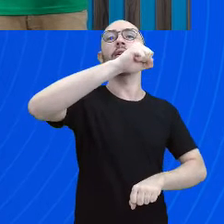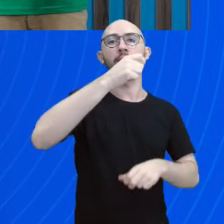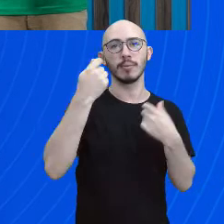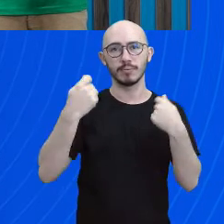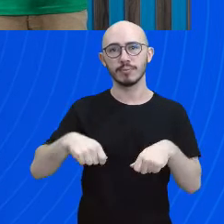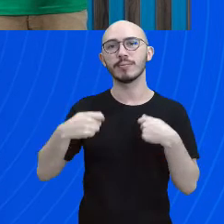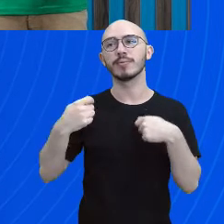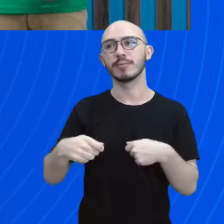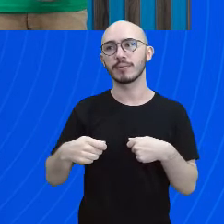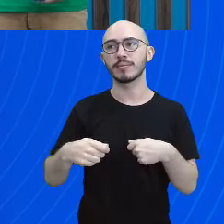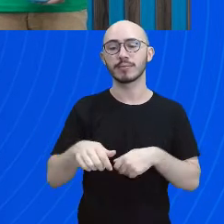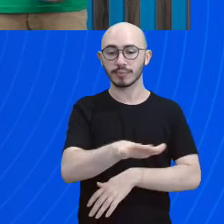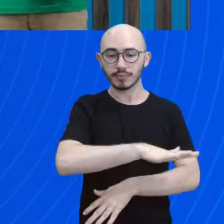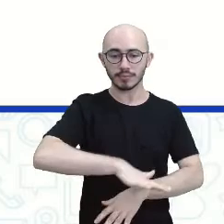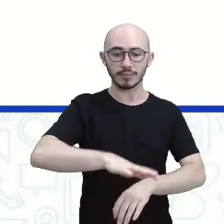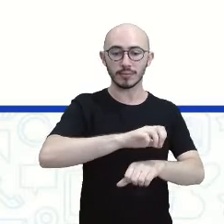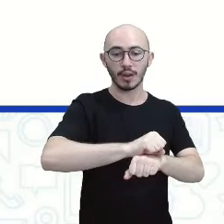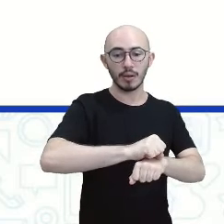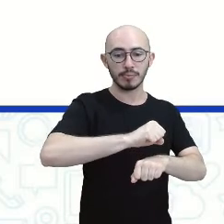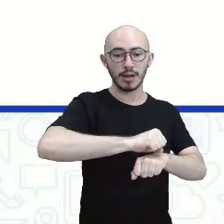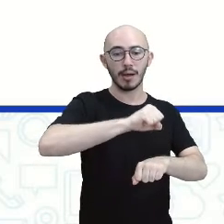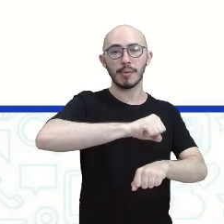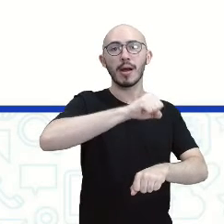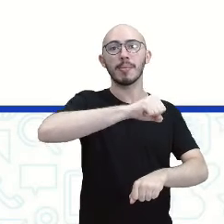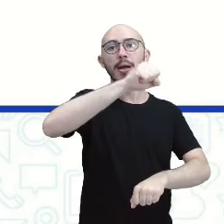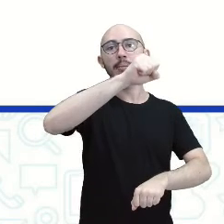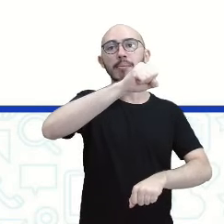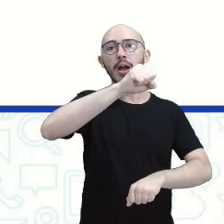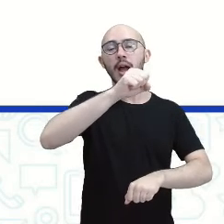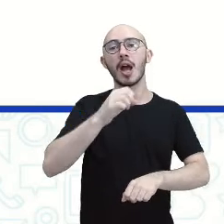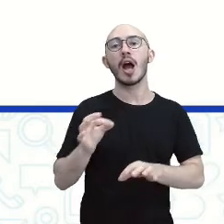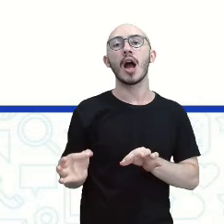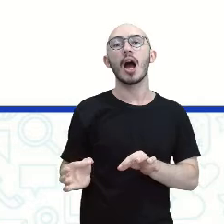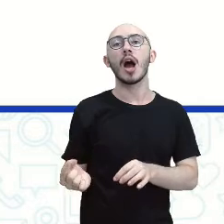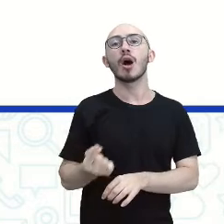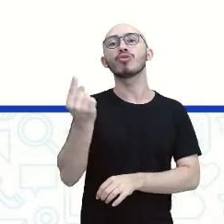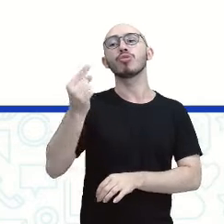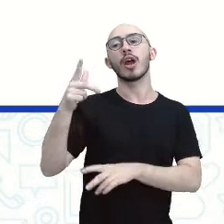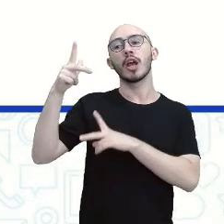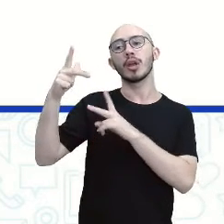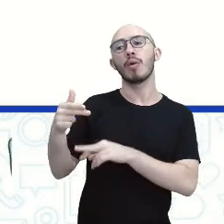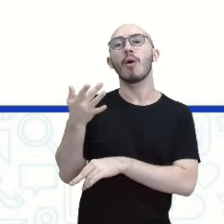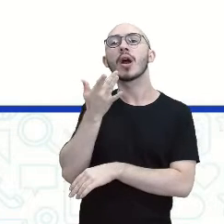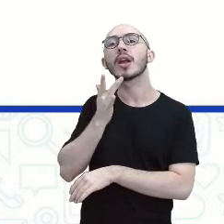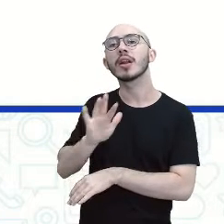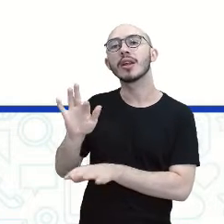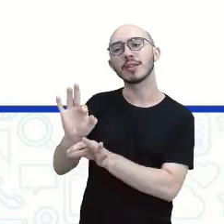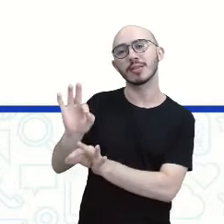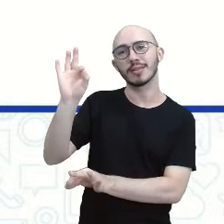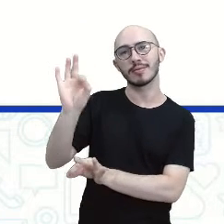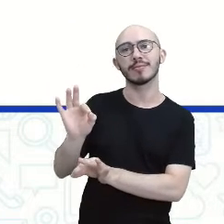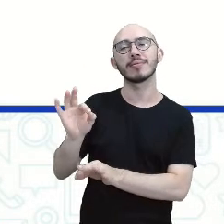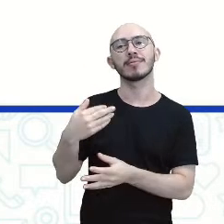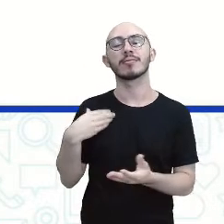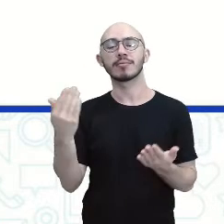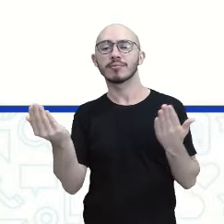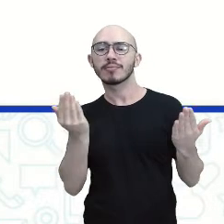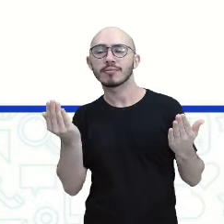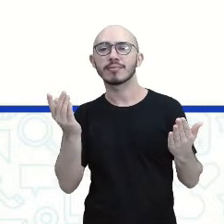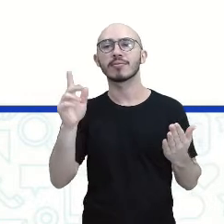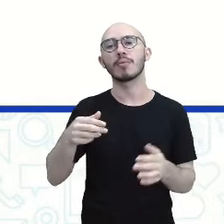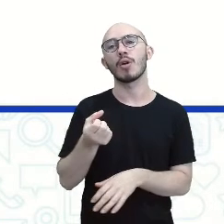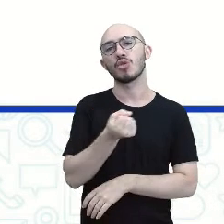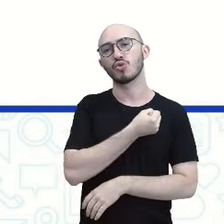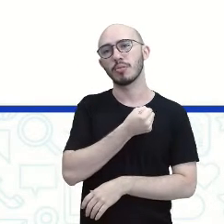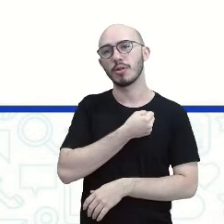coronavírus do chão até completar a altura desse garoto aí. Então, perceba que a relação desses números muito grandes